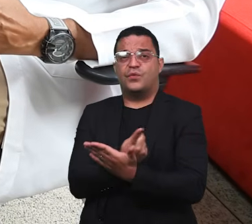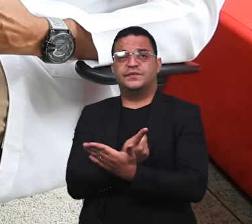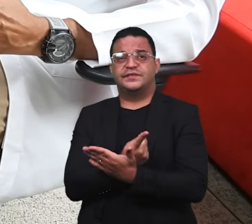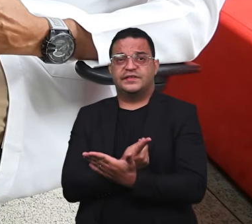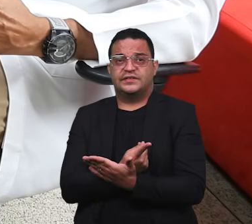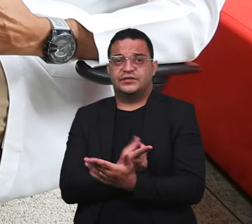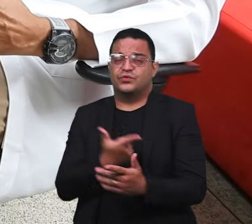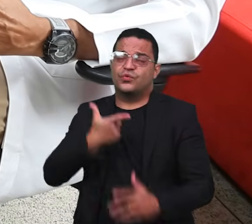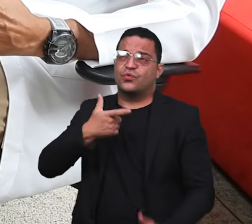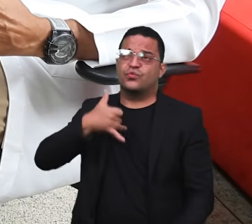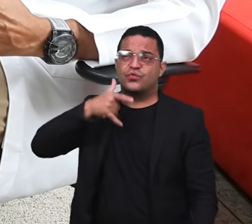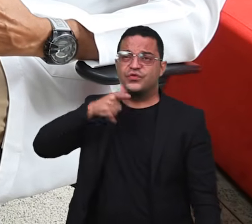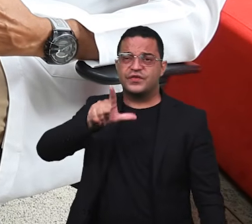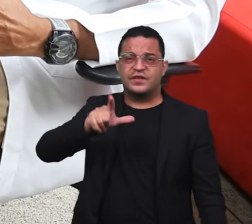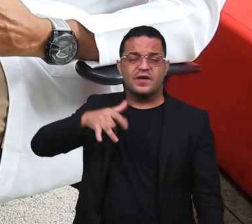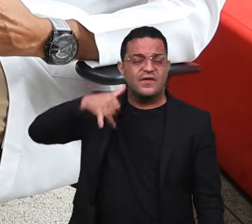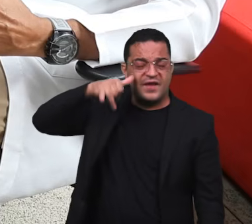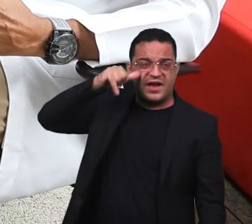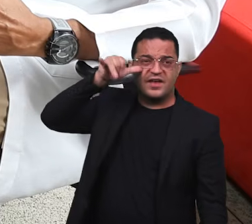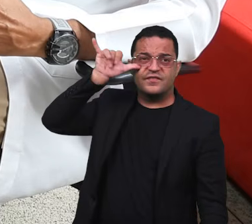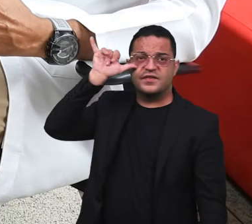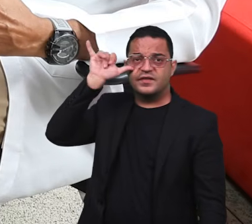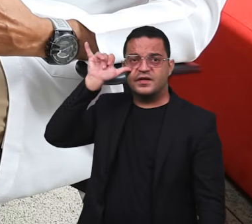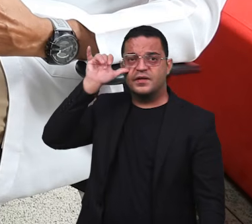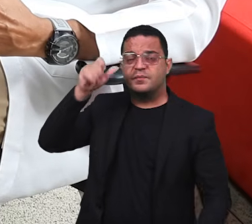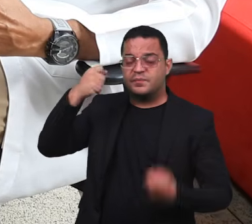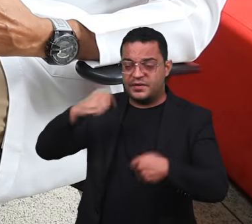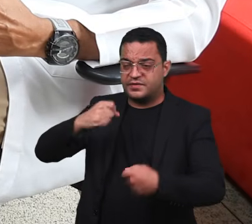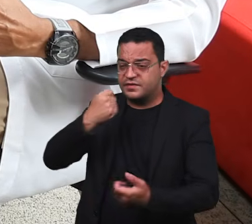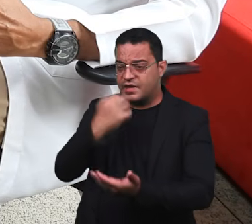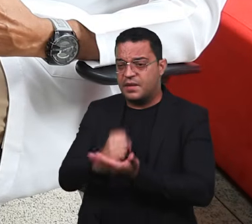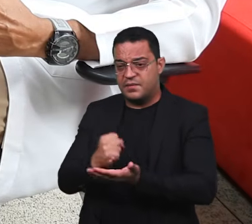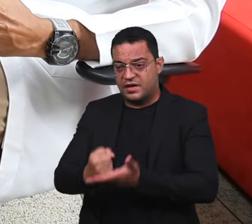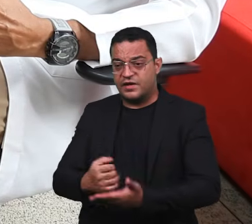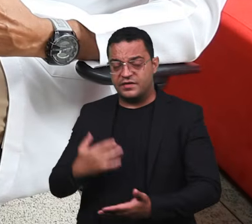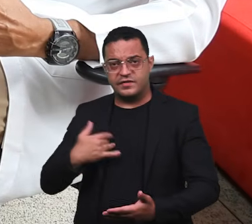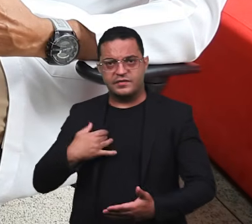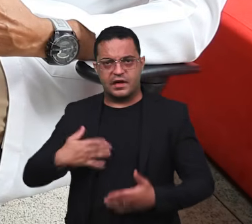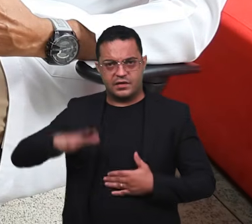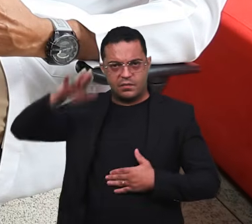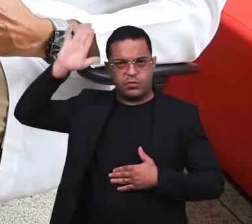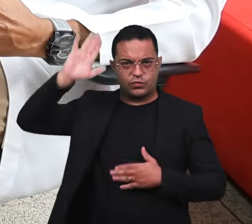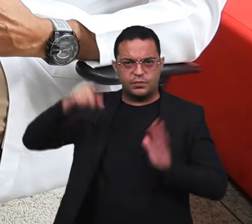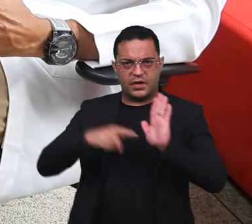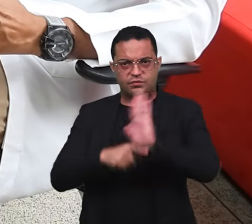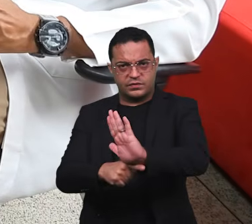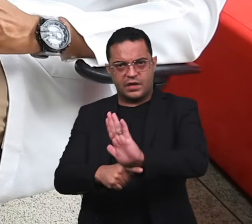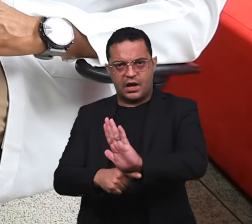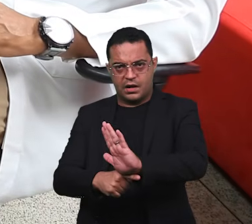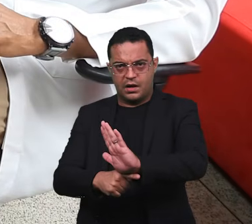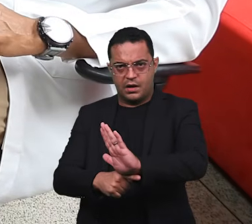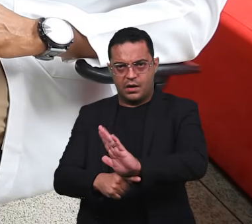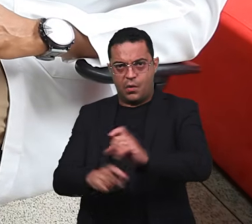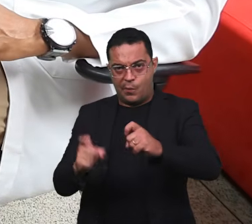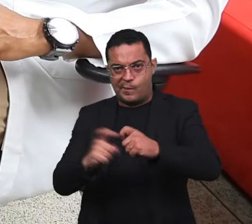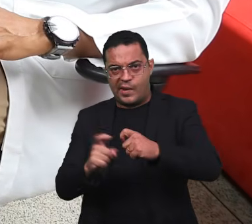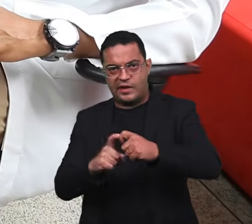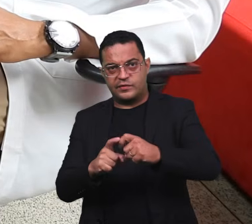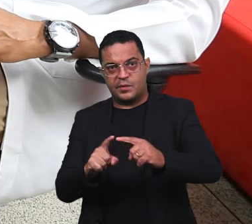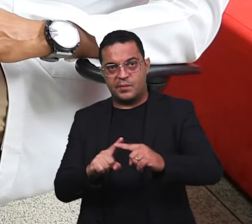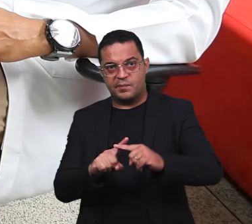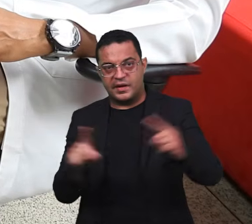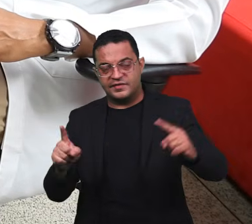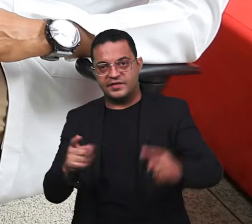picada e realmente não teve jeito, vai precisar tomar, a gente está à disposição. Mas o